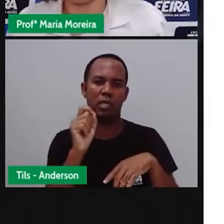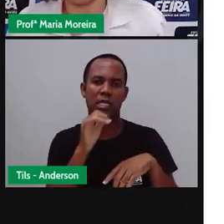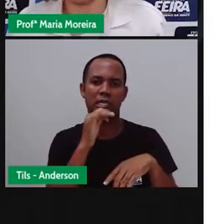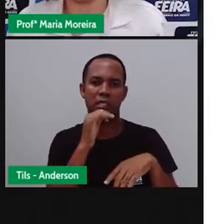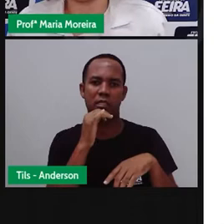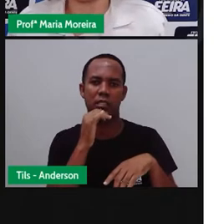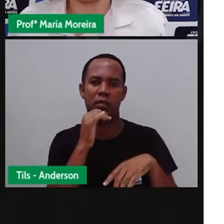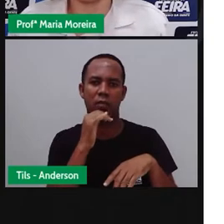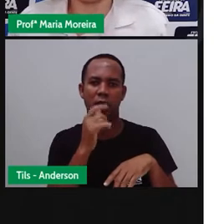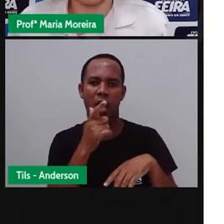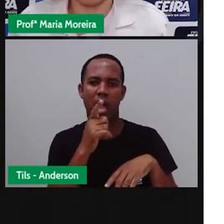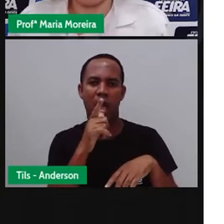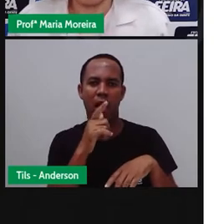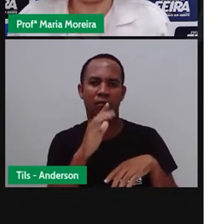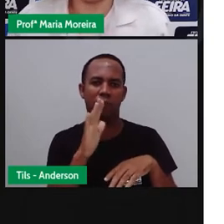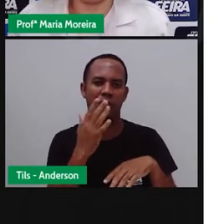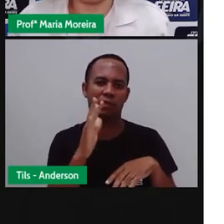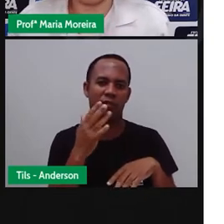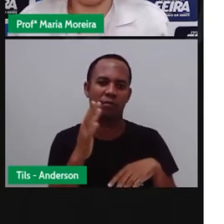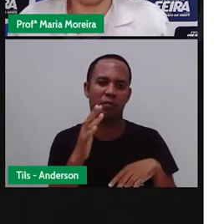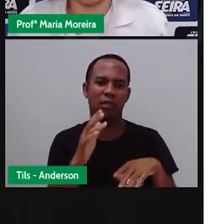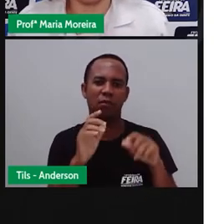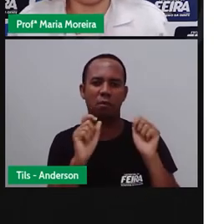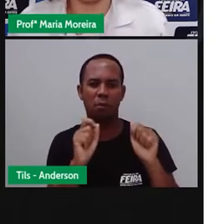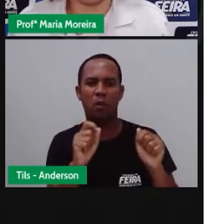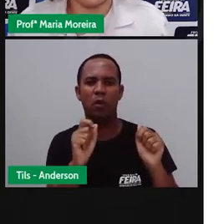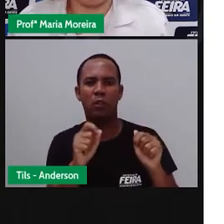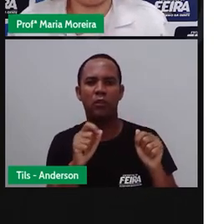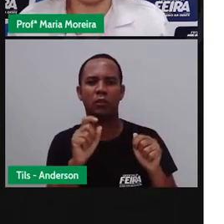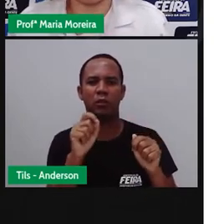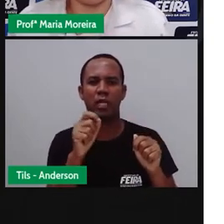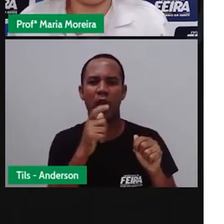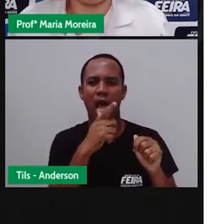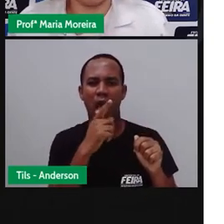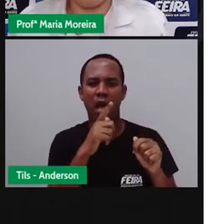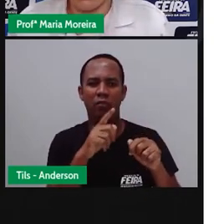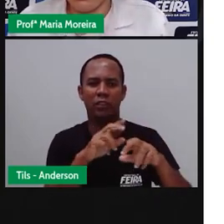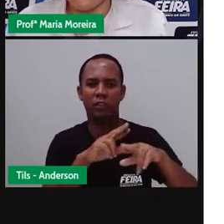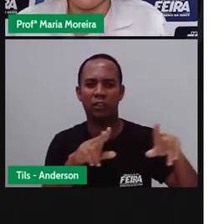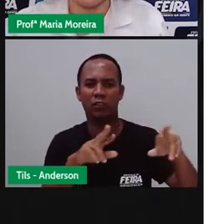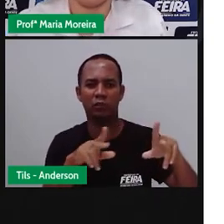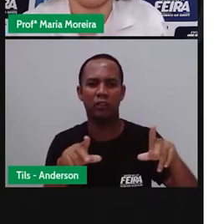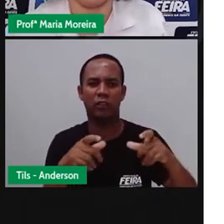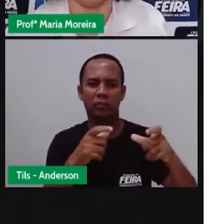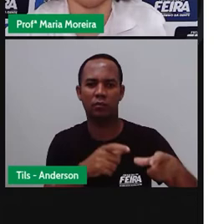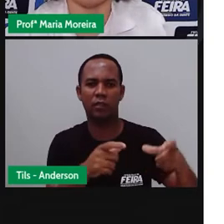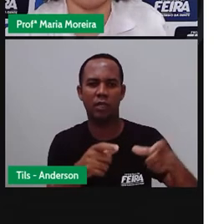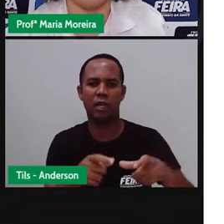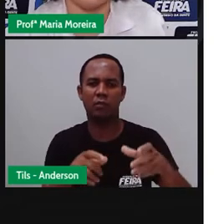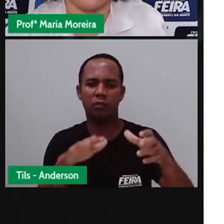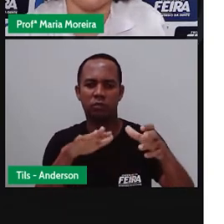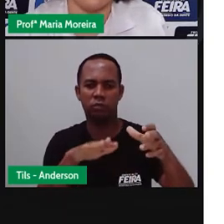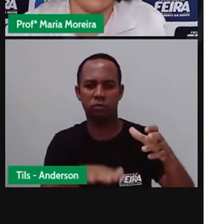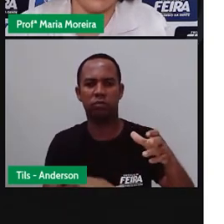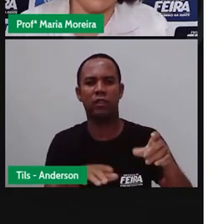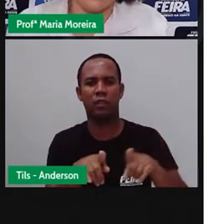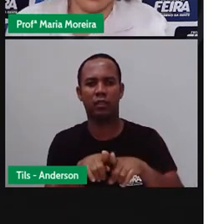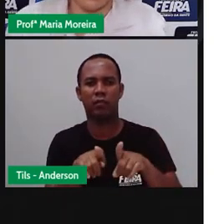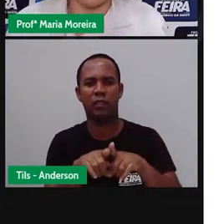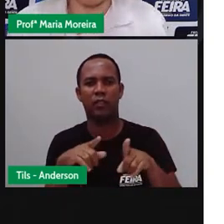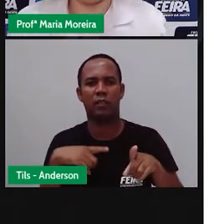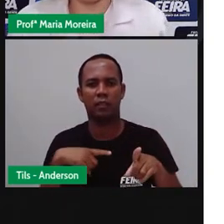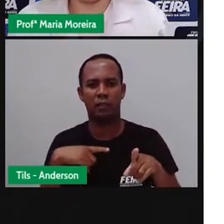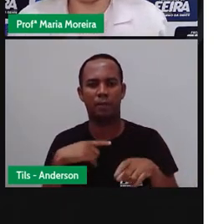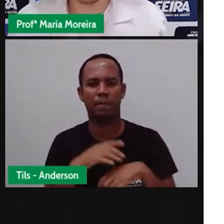de escoamento superficial, podendo gerar o quê? Grandes alagamentos nas áreas mais baixas. É, eu não sei vocês aí